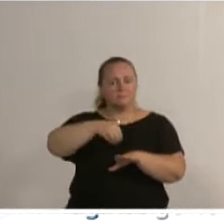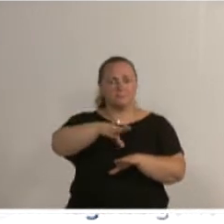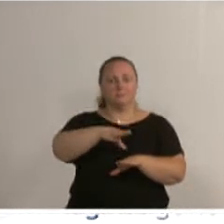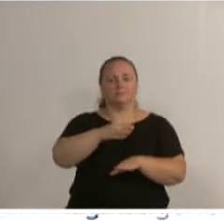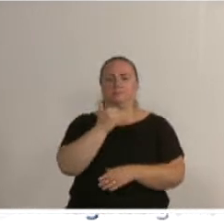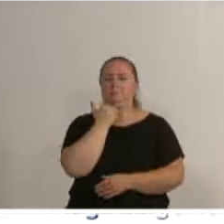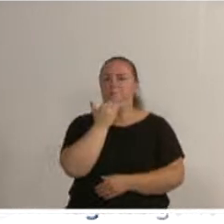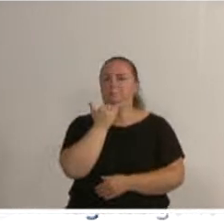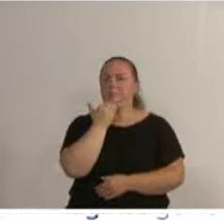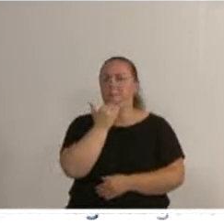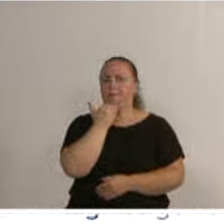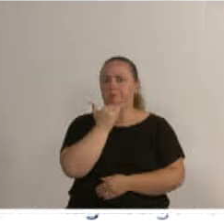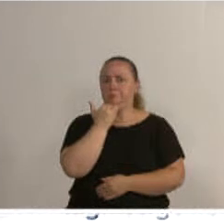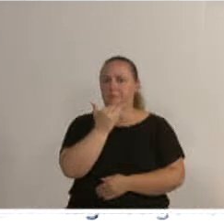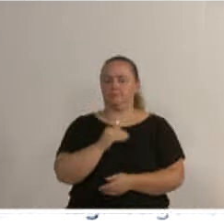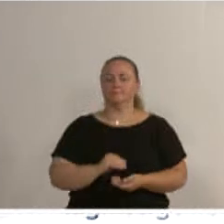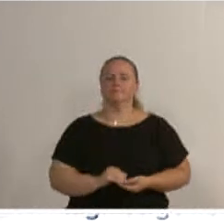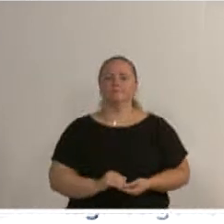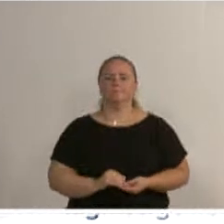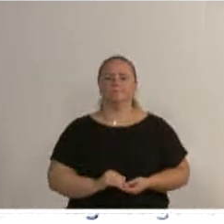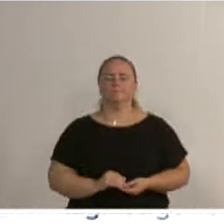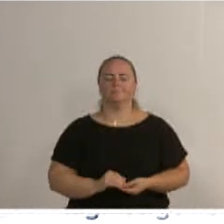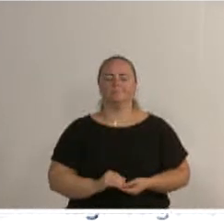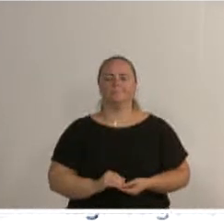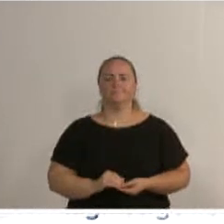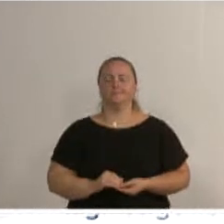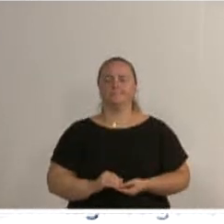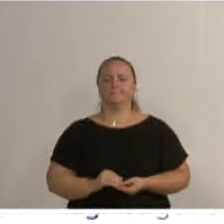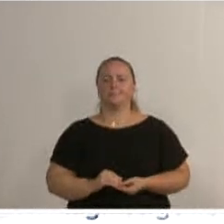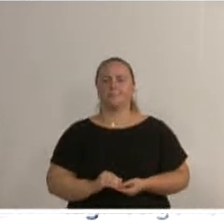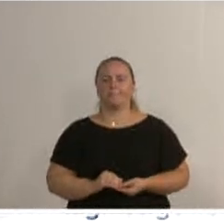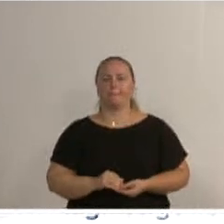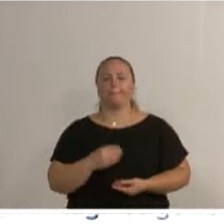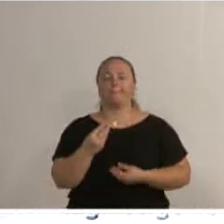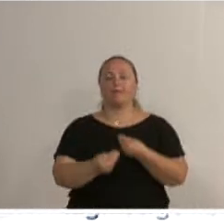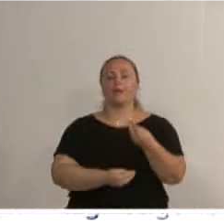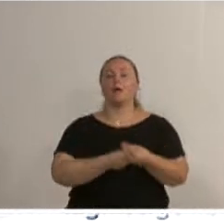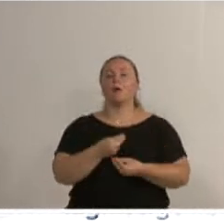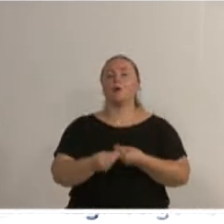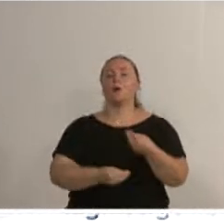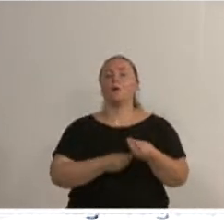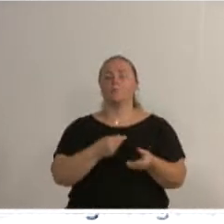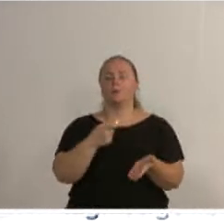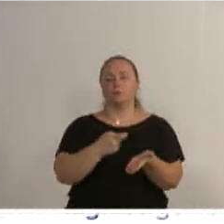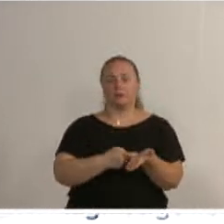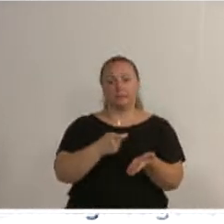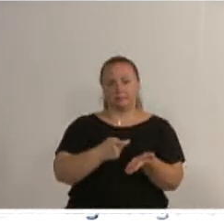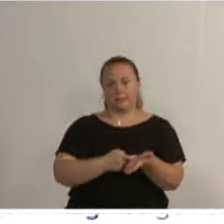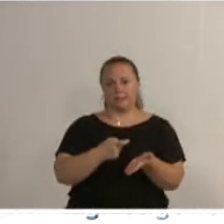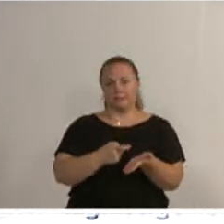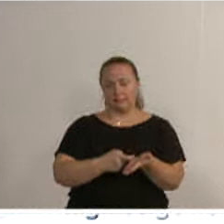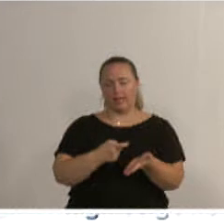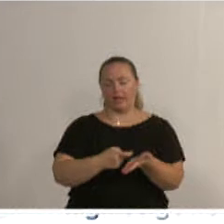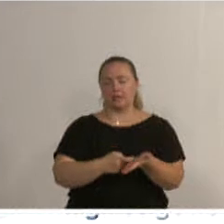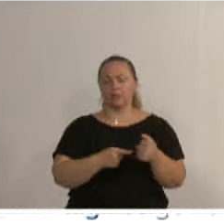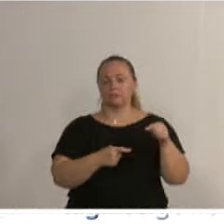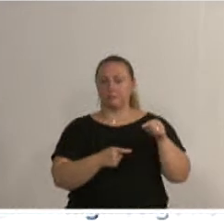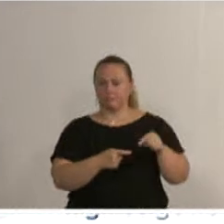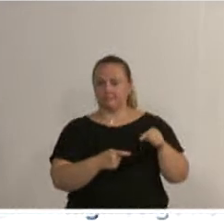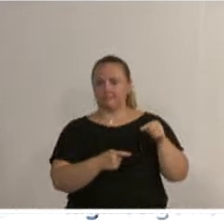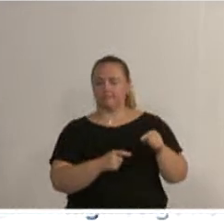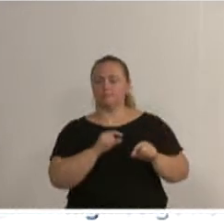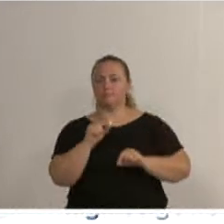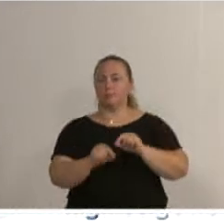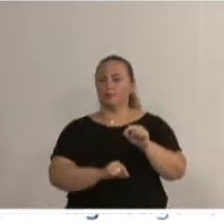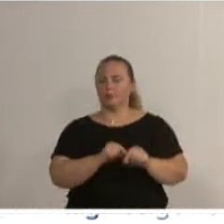Tá? Como é que nós recebemos através da taxa de regulação? Essa taxa de regulação ou